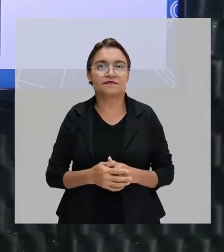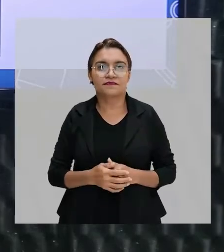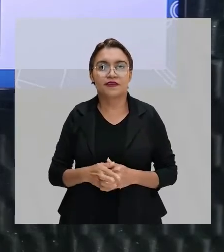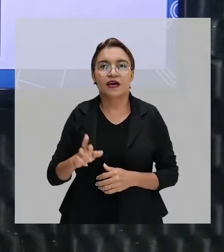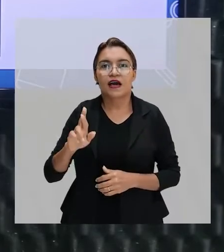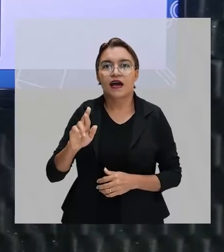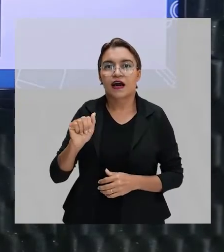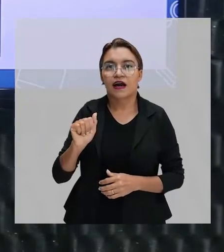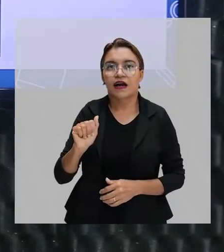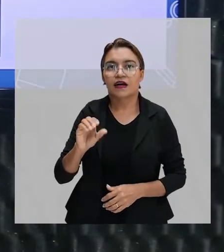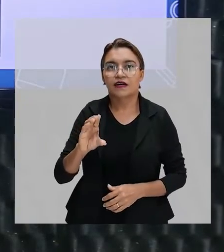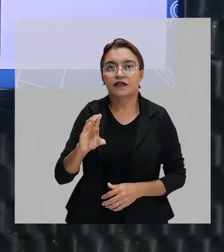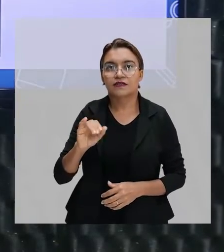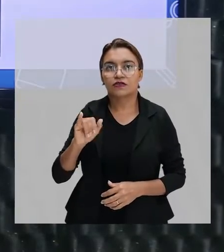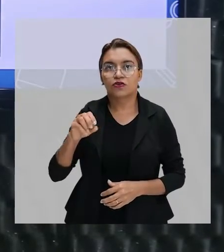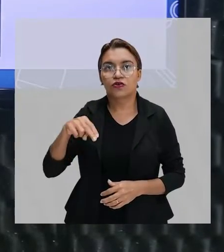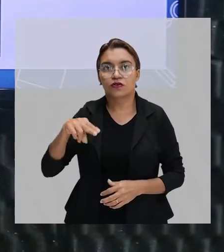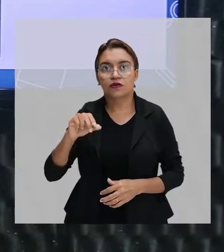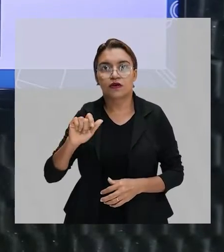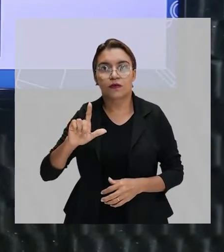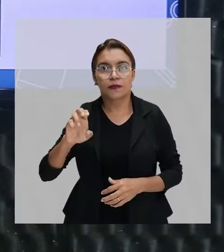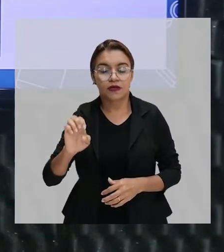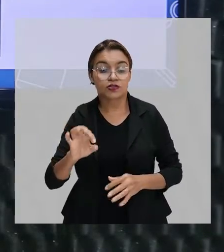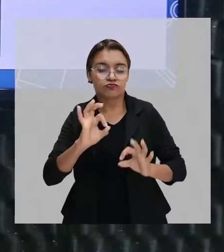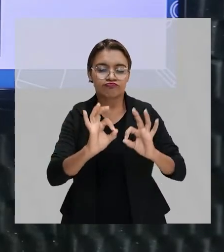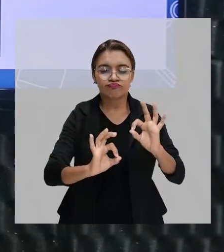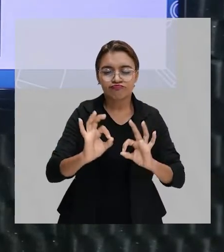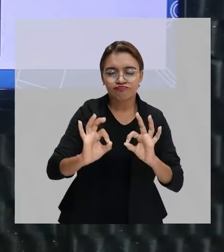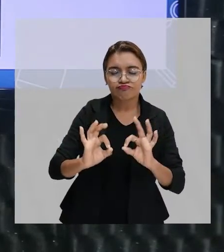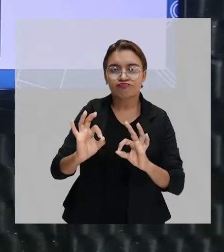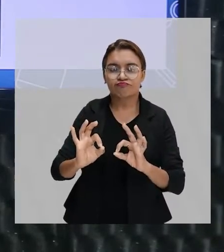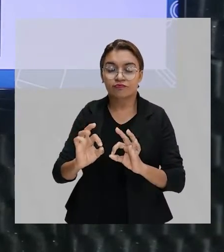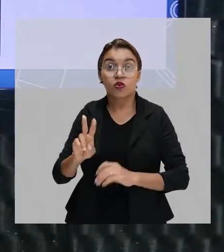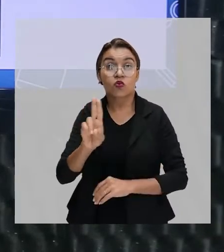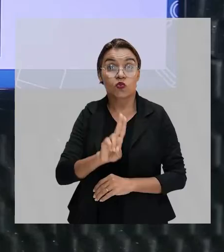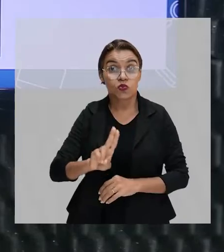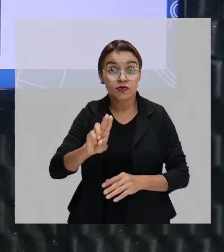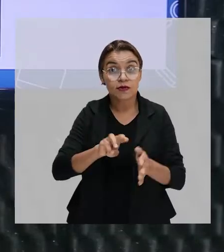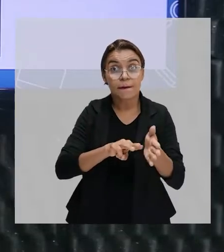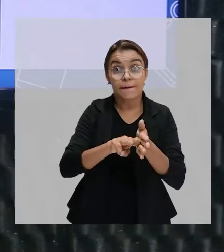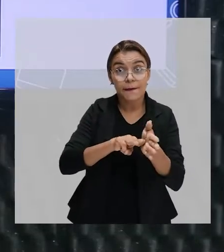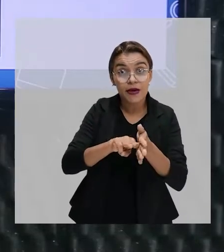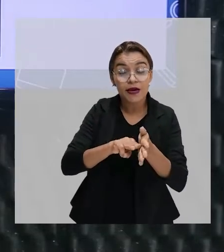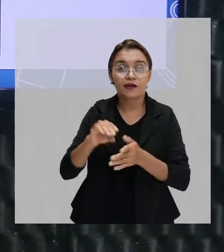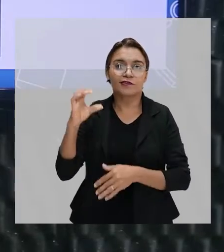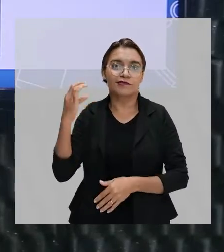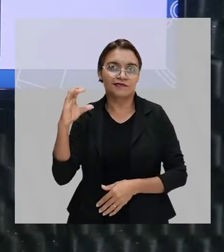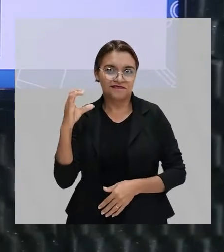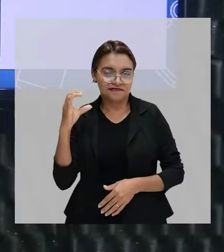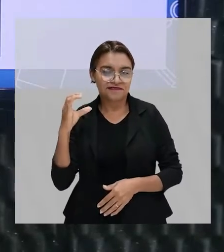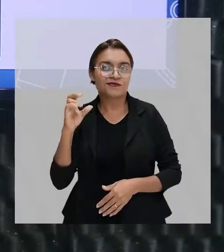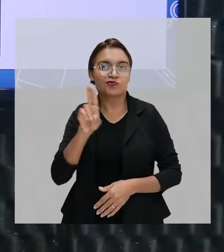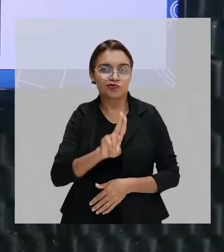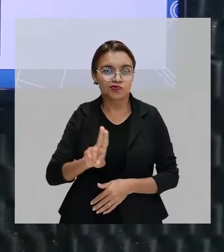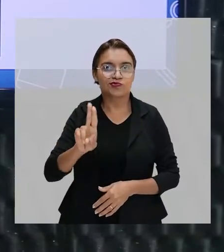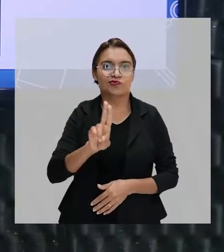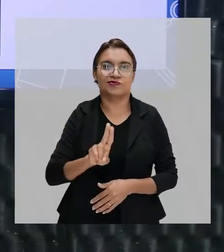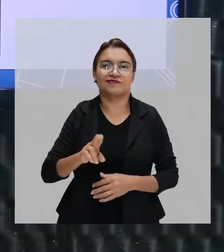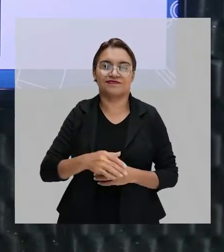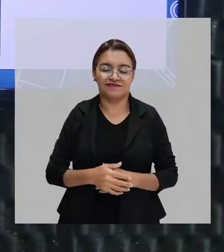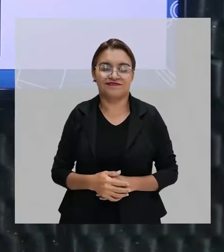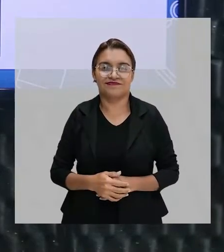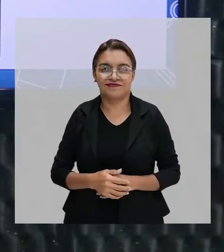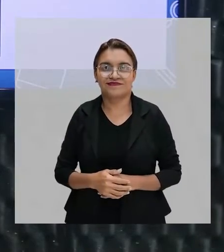falo racionalmente organizados eu falo que eles utilizam o método científico Sally Para para que